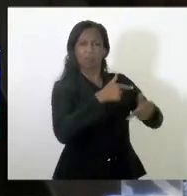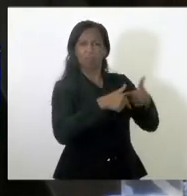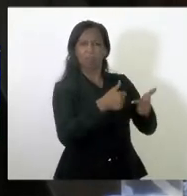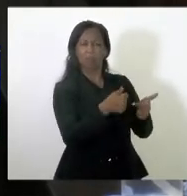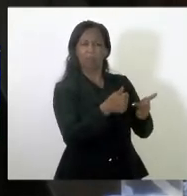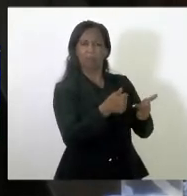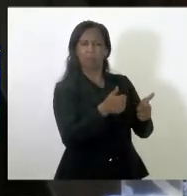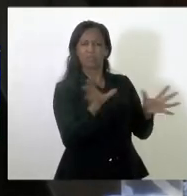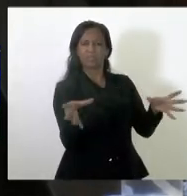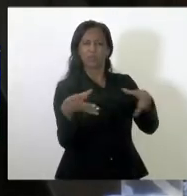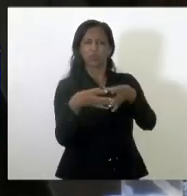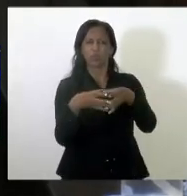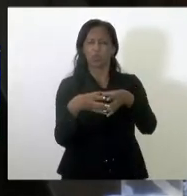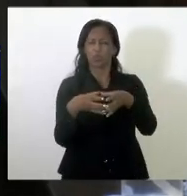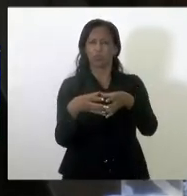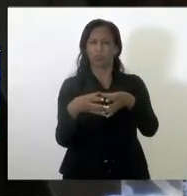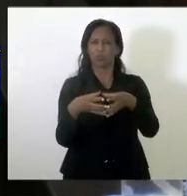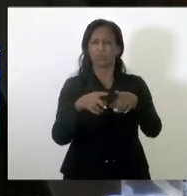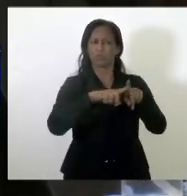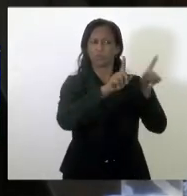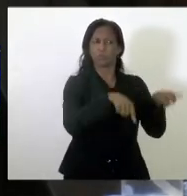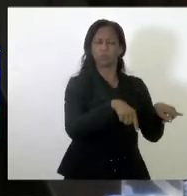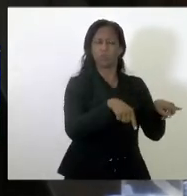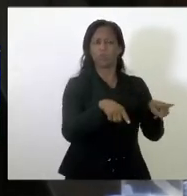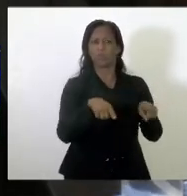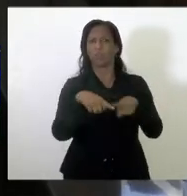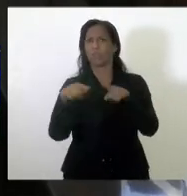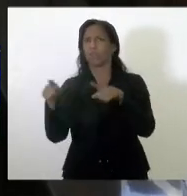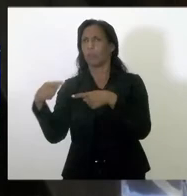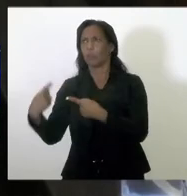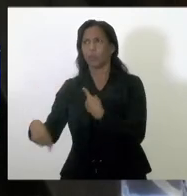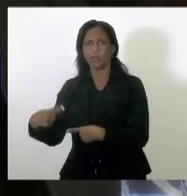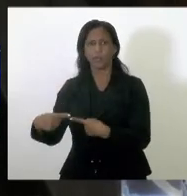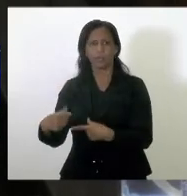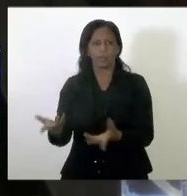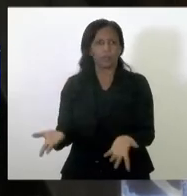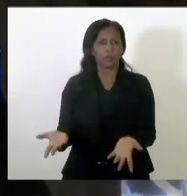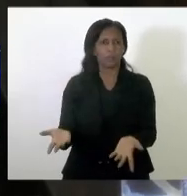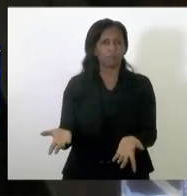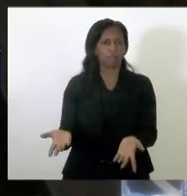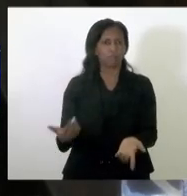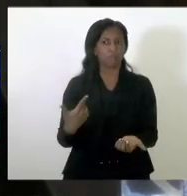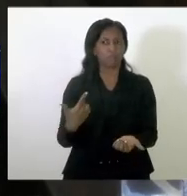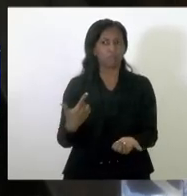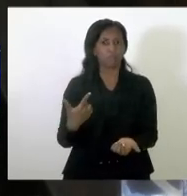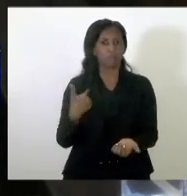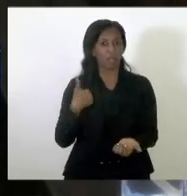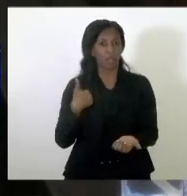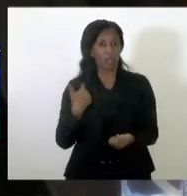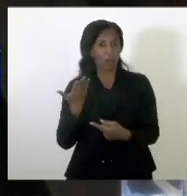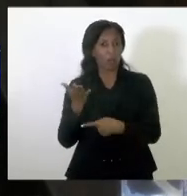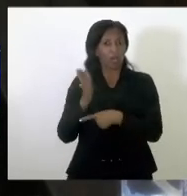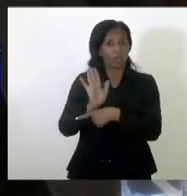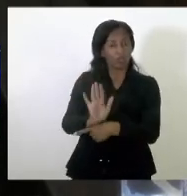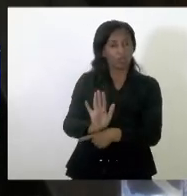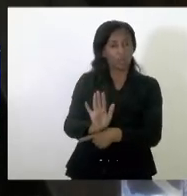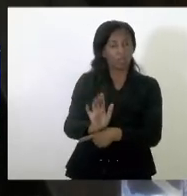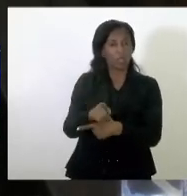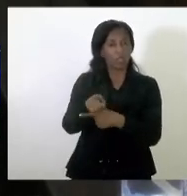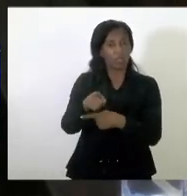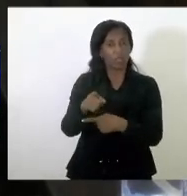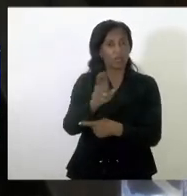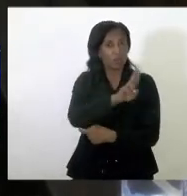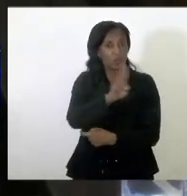estaduais, sem os servidores, sem as políticas. Ajudei a construir o seu nome, Rodrigo, para um debate que vai acontecer em breve